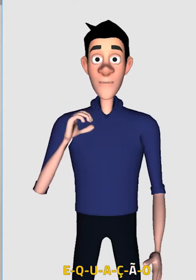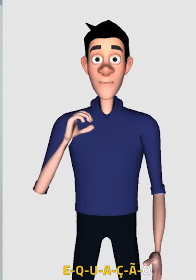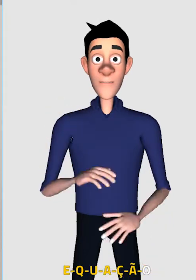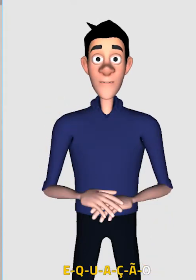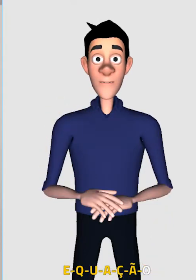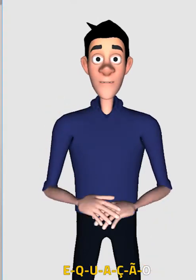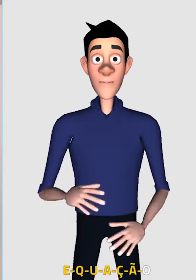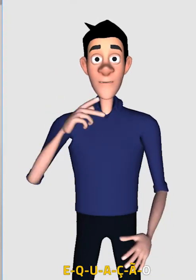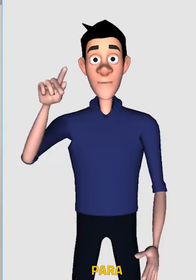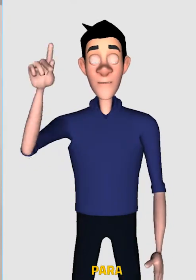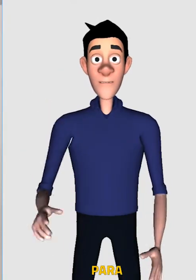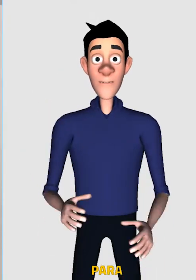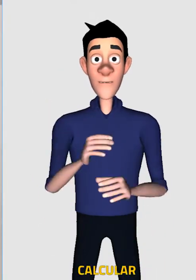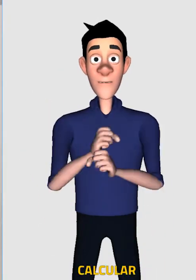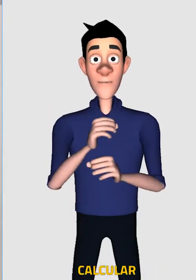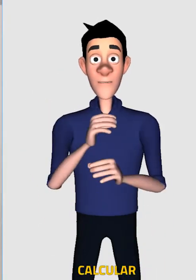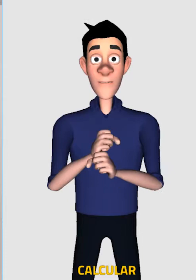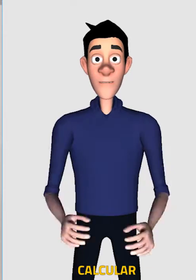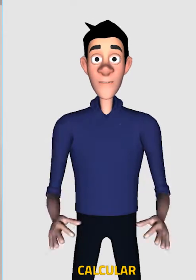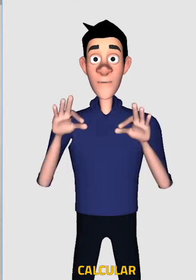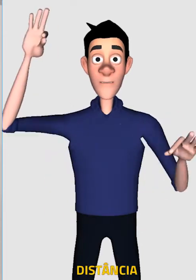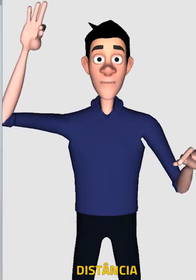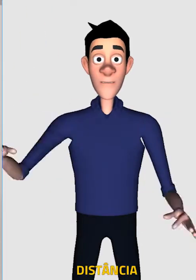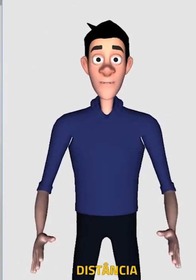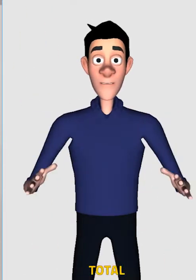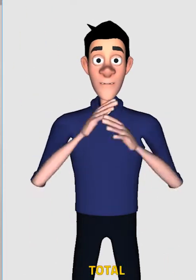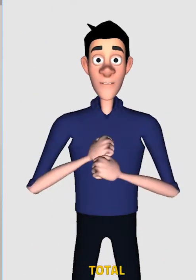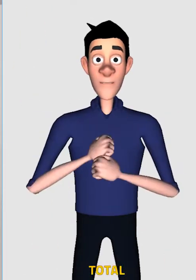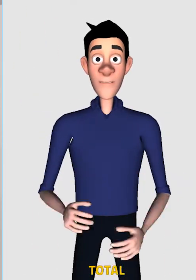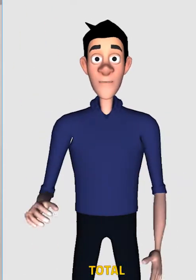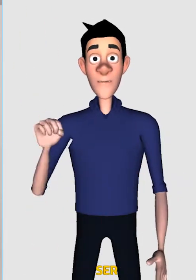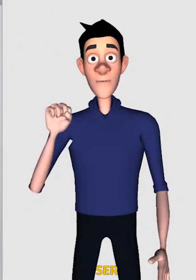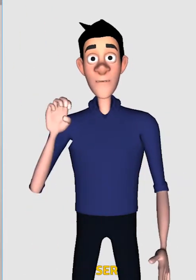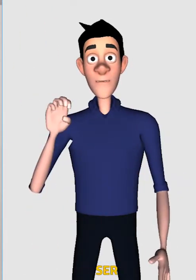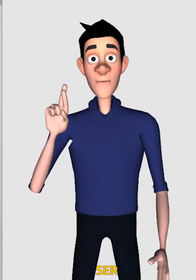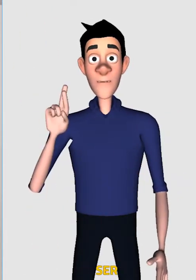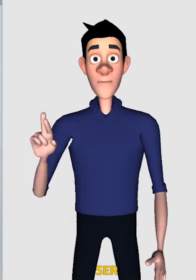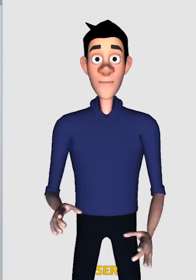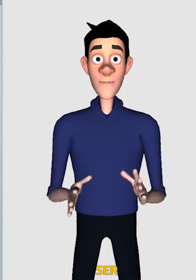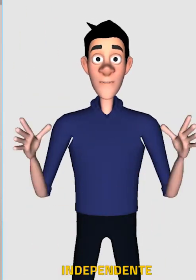aquela equação é independente do tempo. Então ele perde...